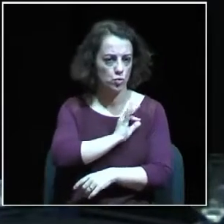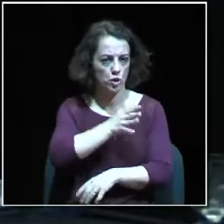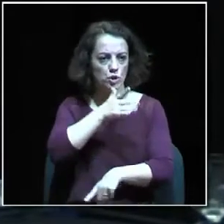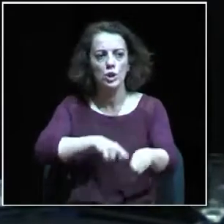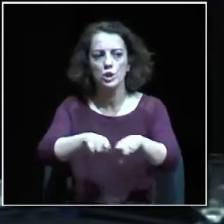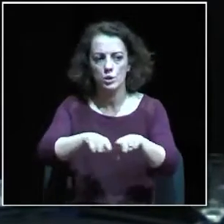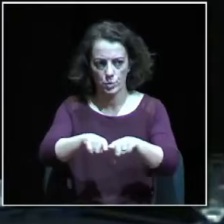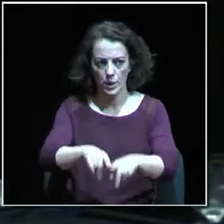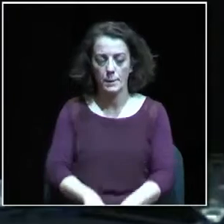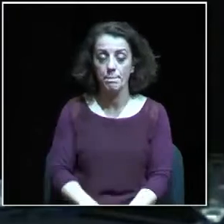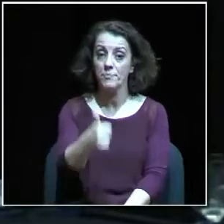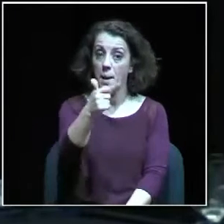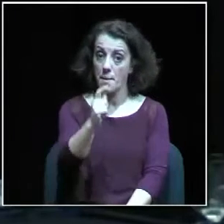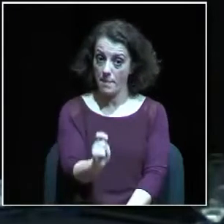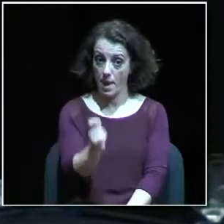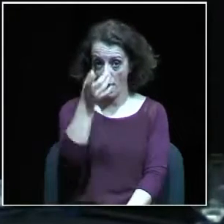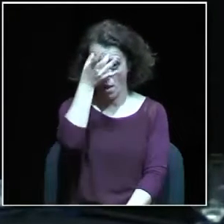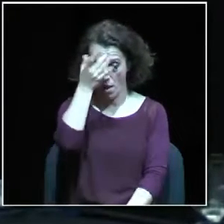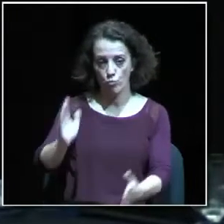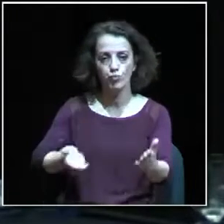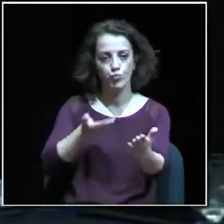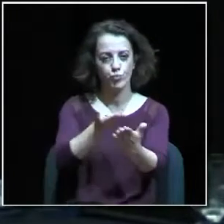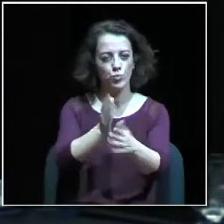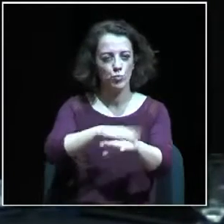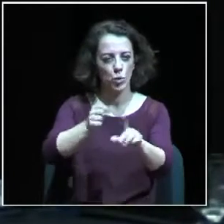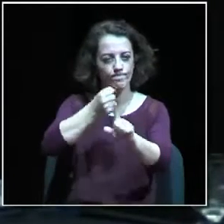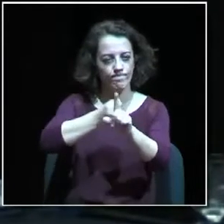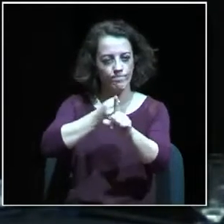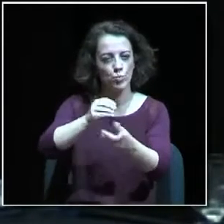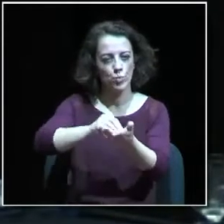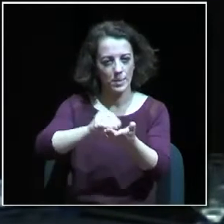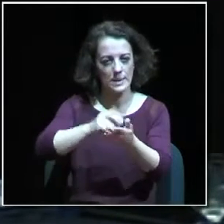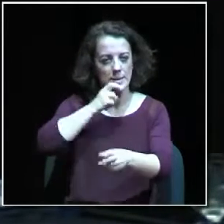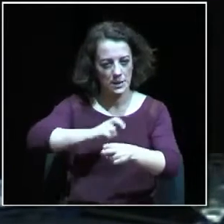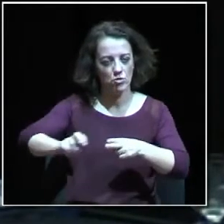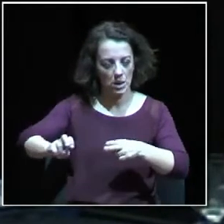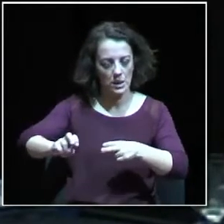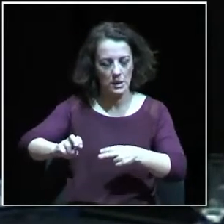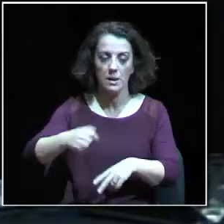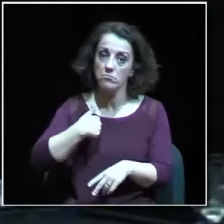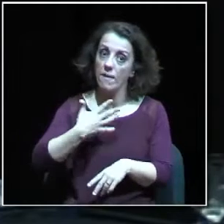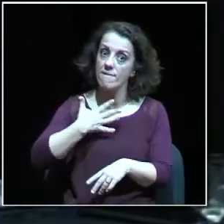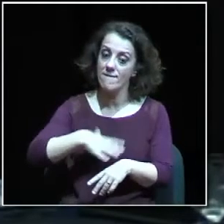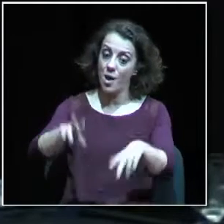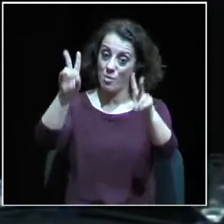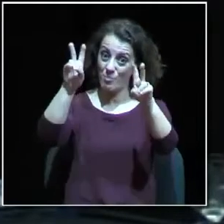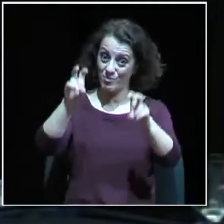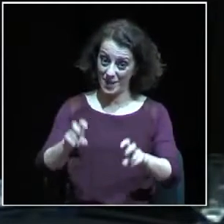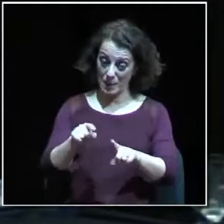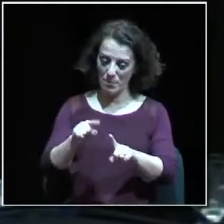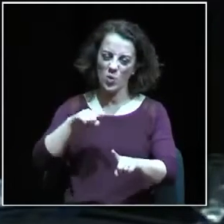Acompanhamos a recomendação do Bloco de Esquerda sobre combate à pobreza energética, sendo este um tema que gostaríamos de ver mais vezes nas preocupações de